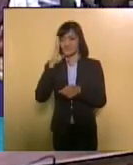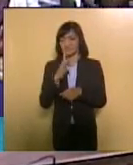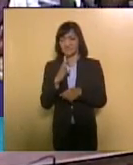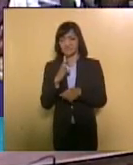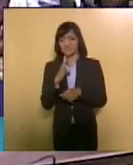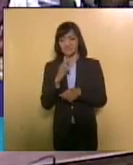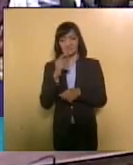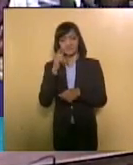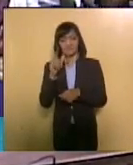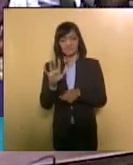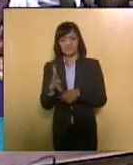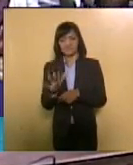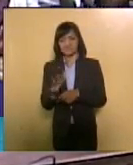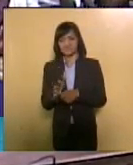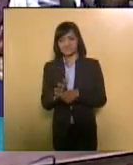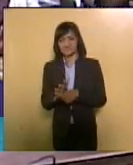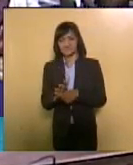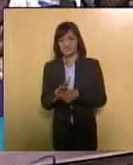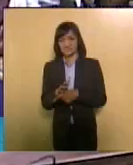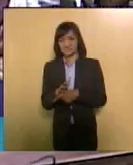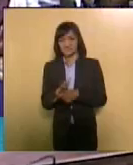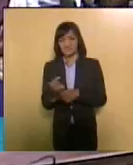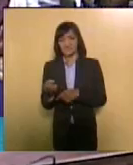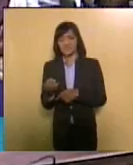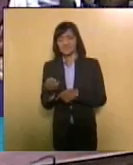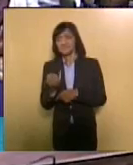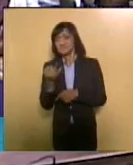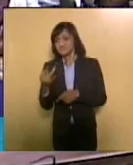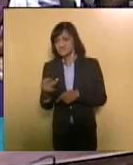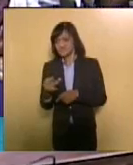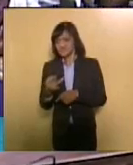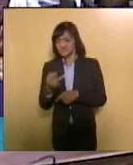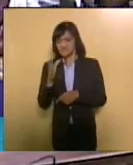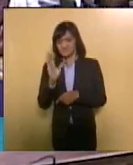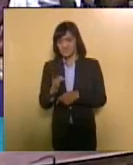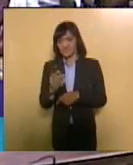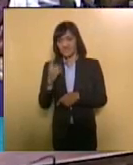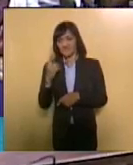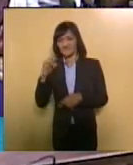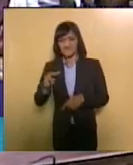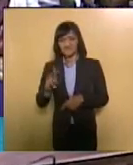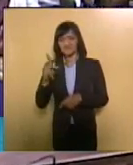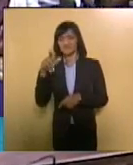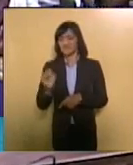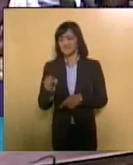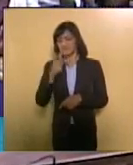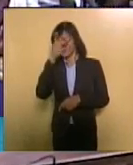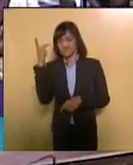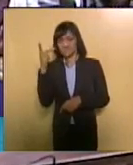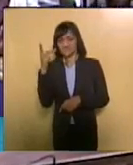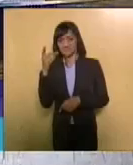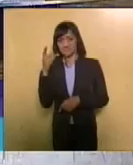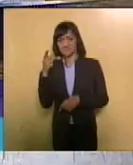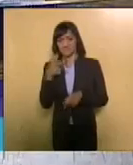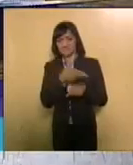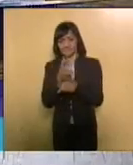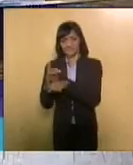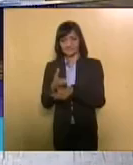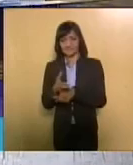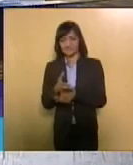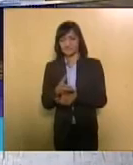concentrar mais ou menos o mesmo número de mortos que a Guerra do Vietnã ou seja mais de 1 milhão de pessoas assassinadas segundo as